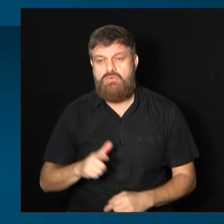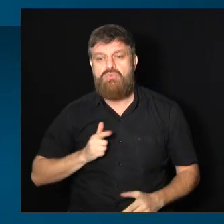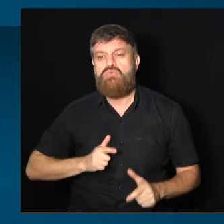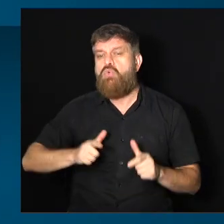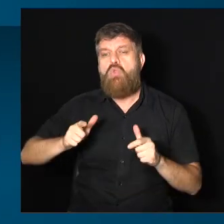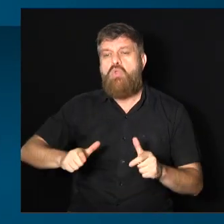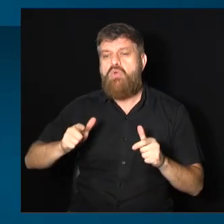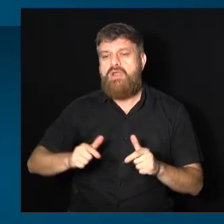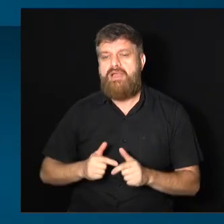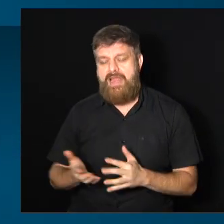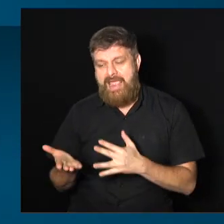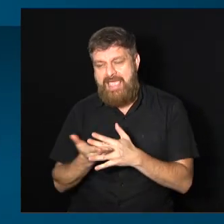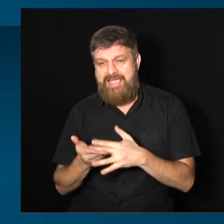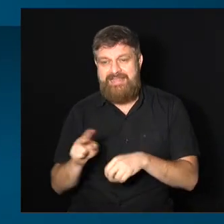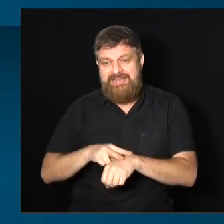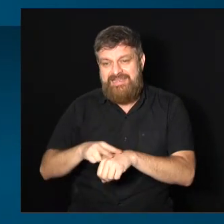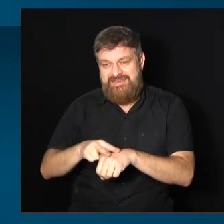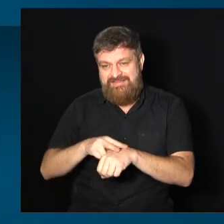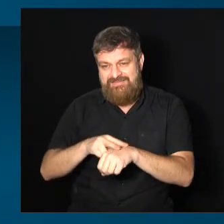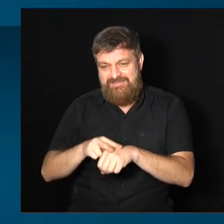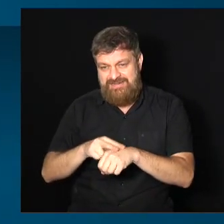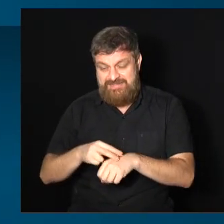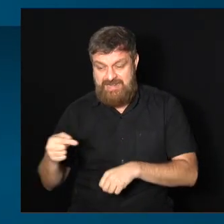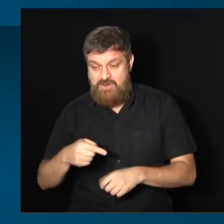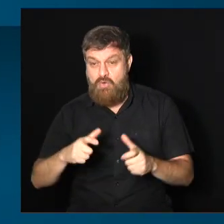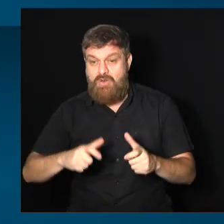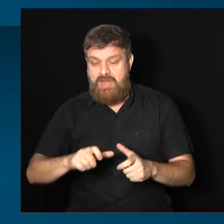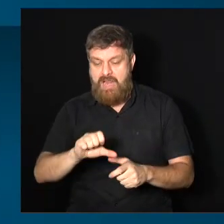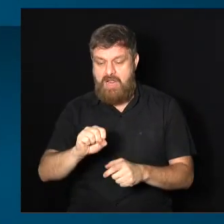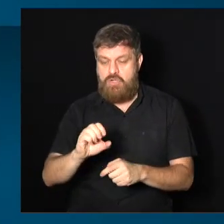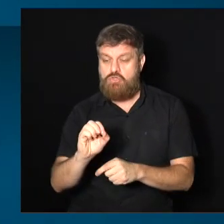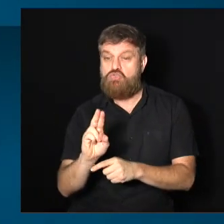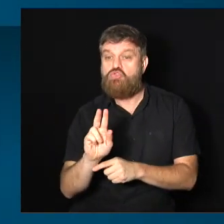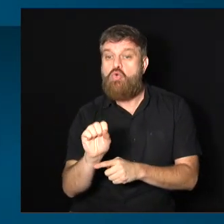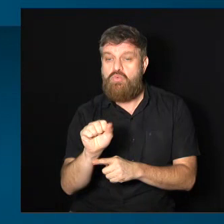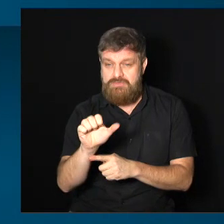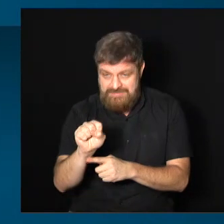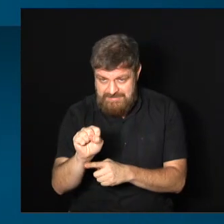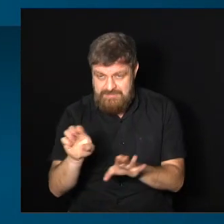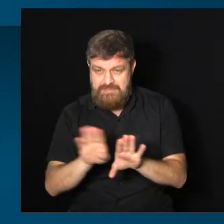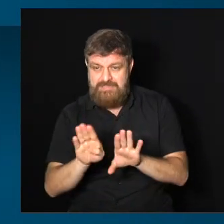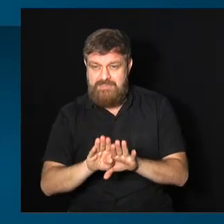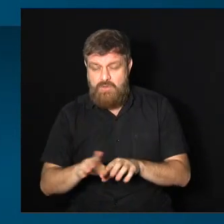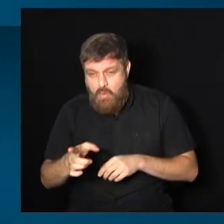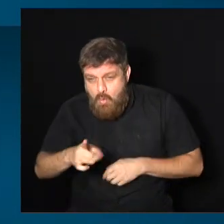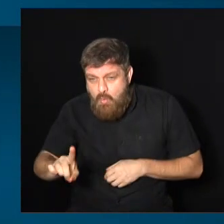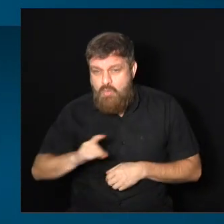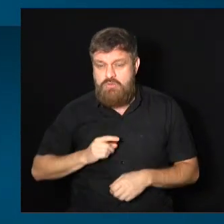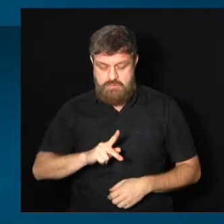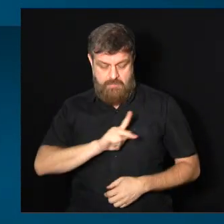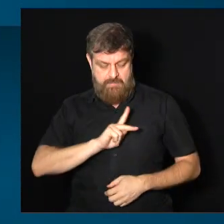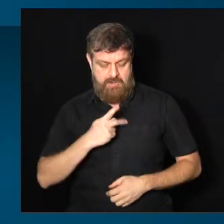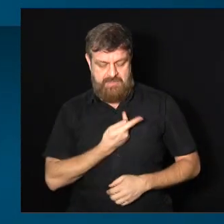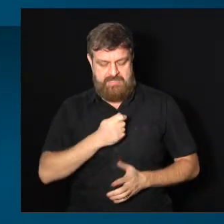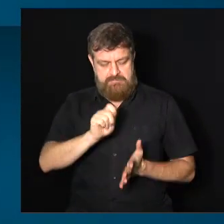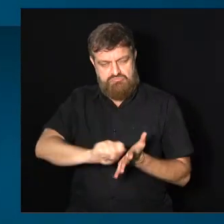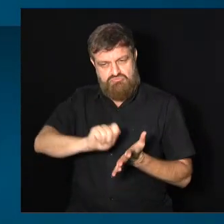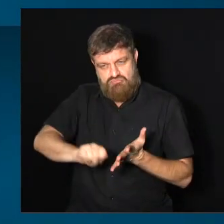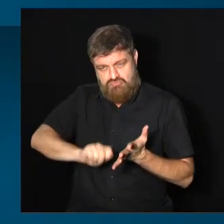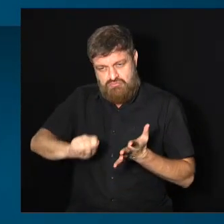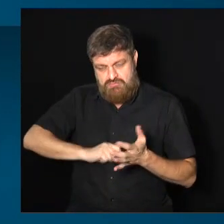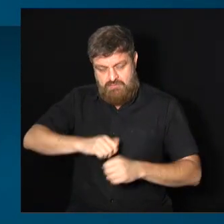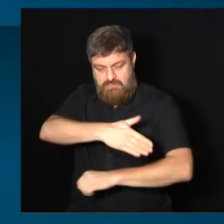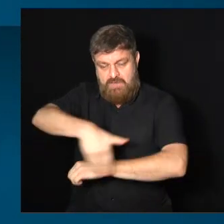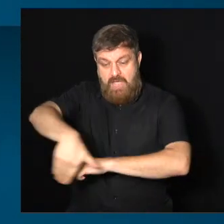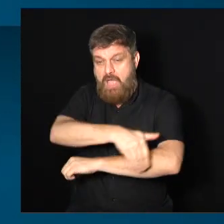Verdes, no distrito de Sousas. E, por fim, está na pauta o projeto do vereador Paulo Haddad, que denomina como